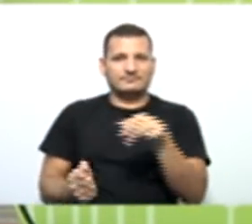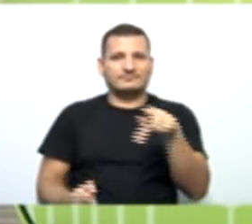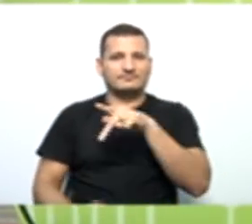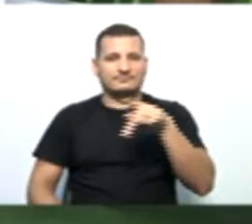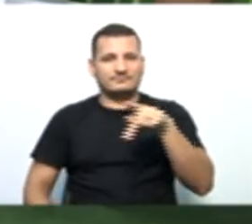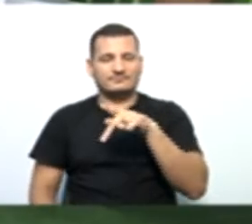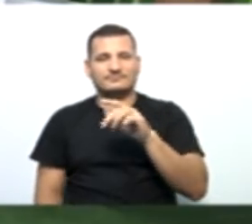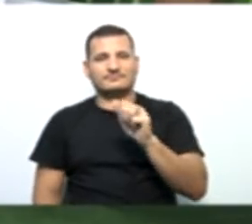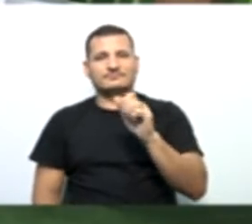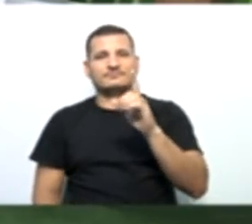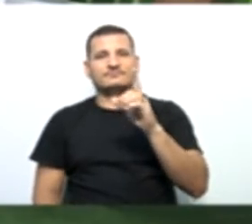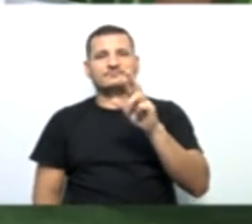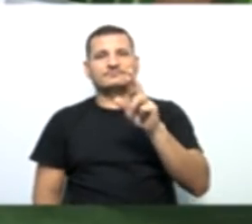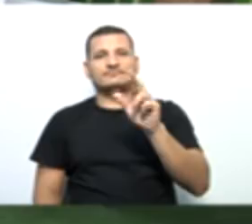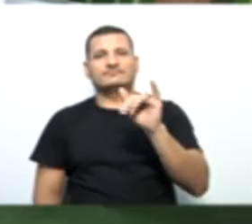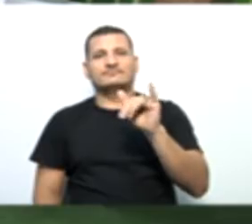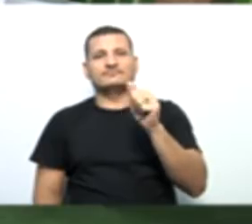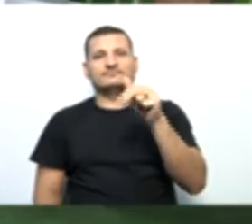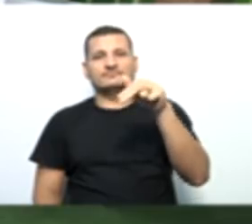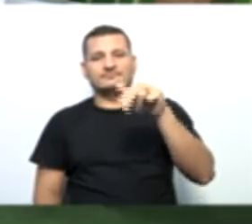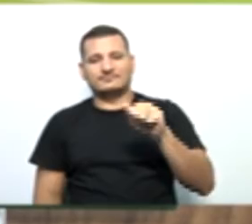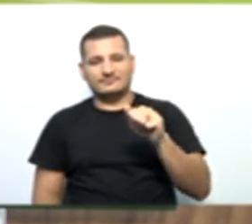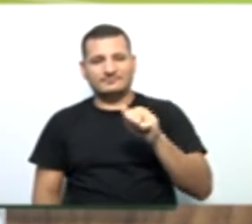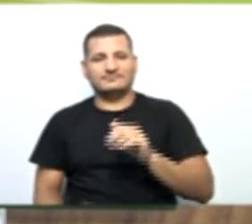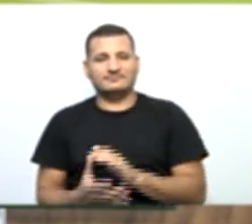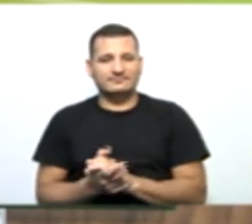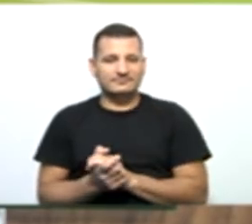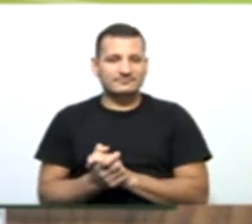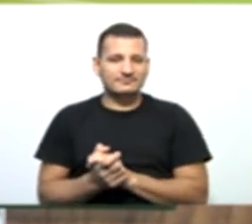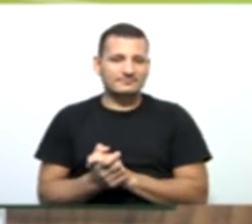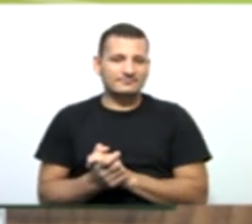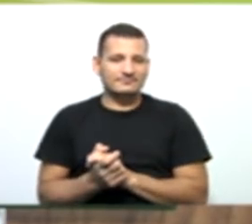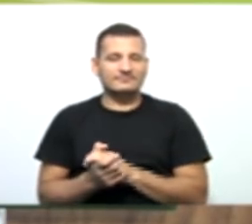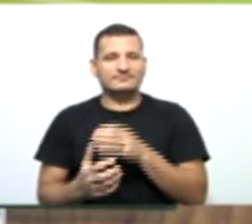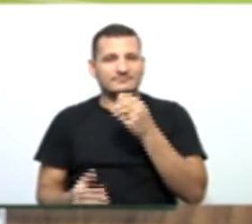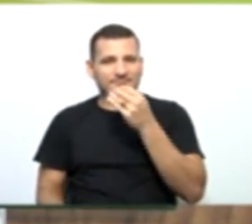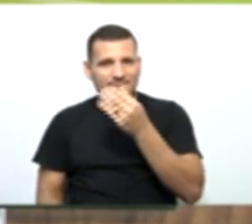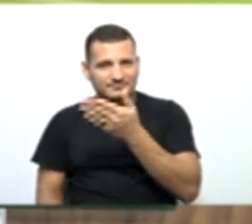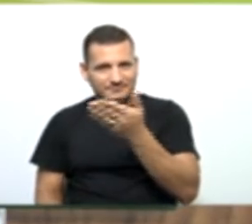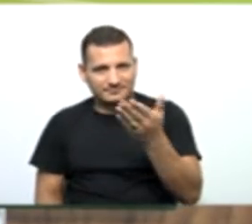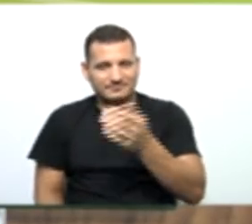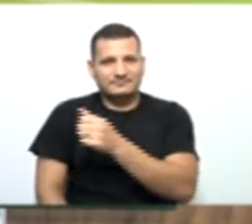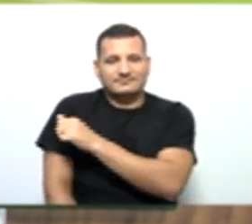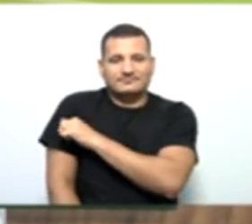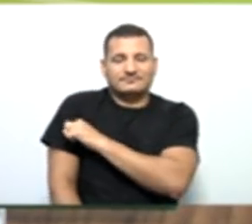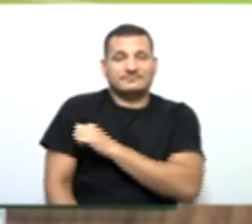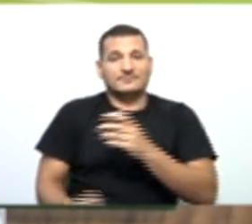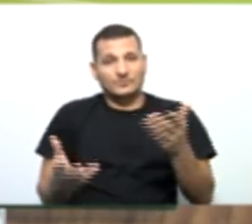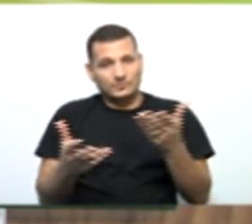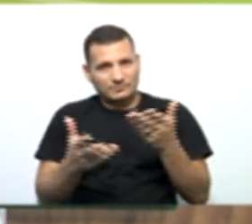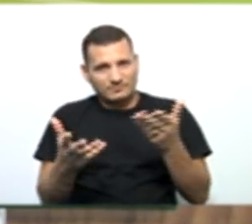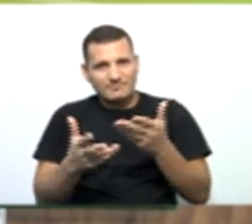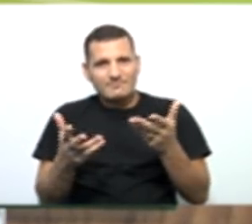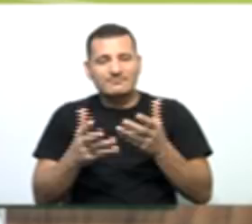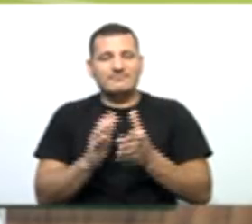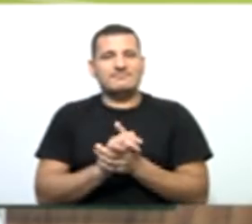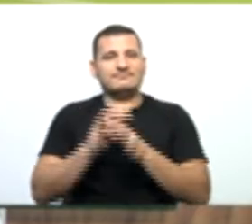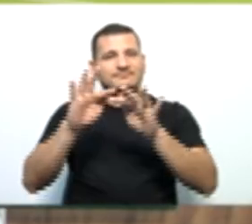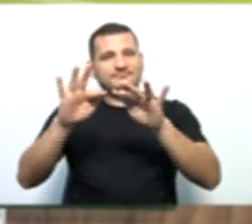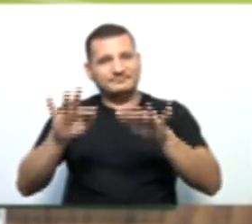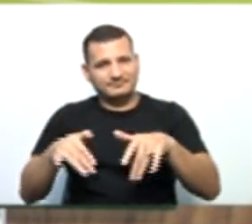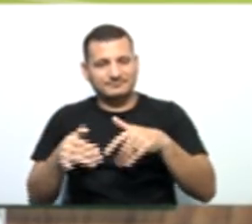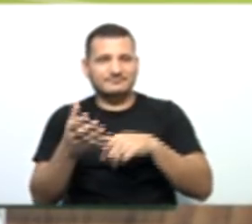professora Adriana. Professora Adriana. Tudo bem? Tudo bem, alunos? Então, estamos terminando mais uma etapa do nosso curso